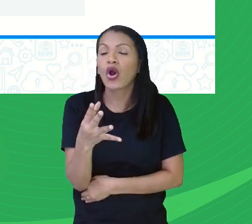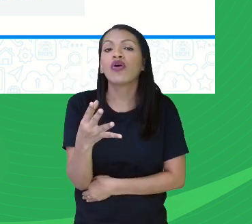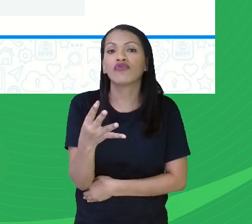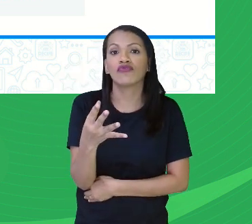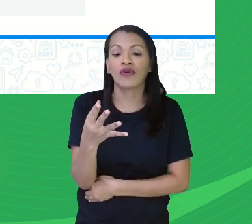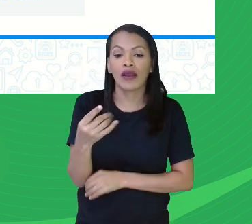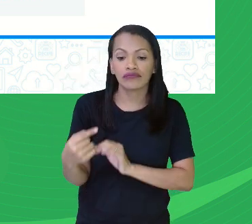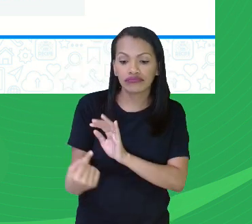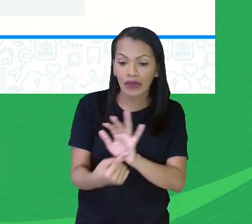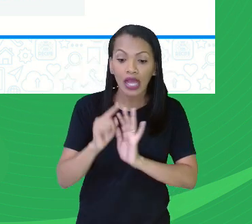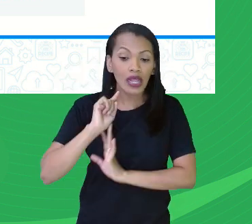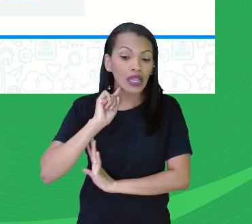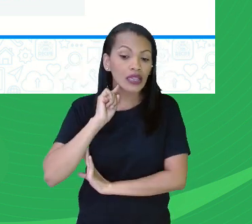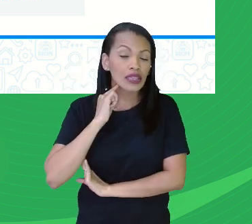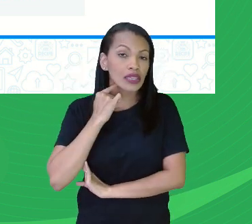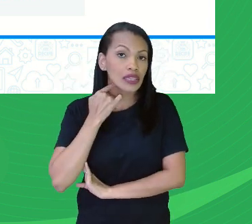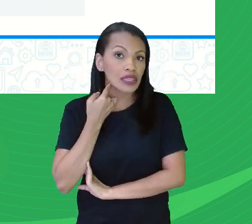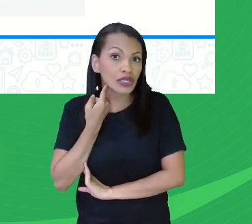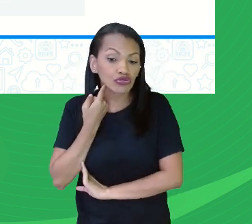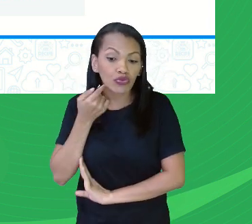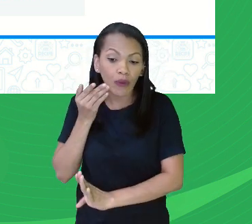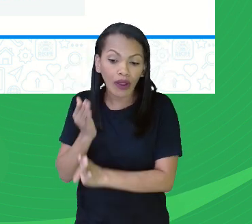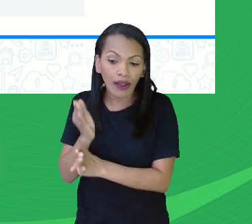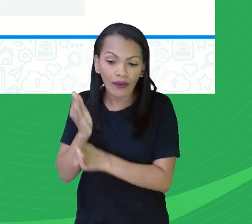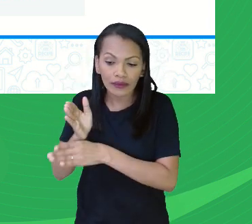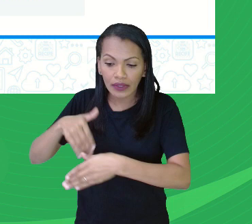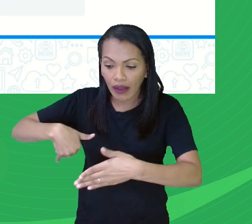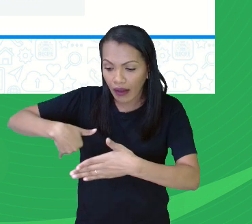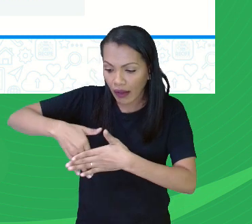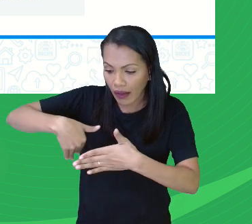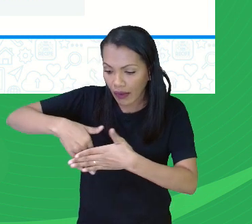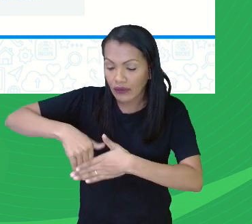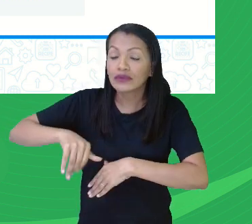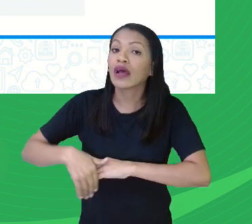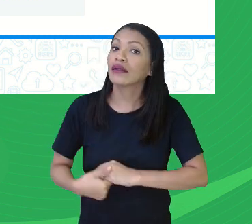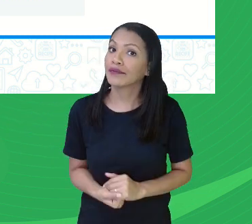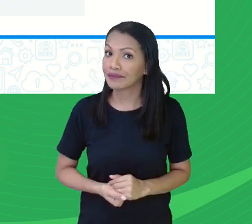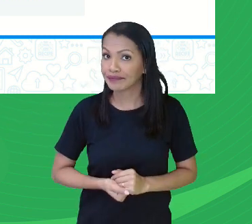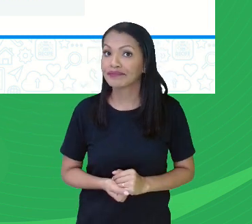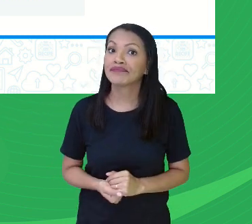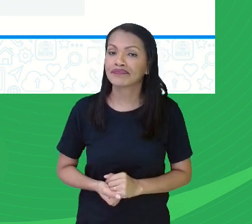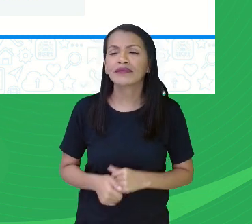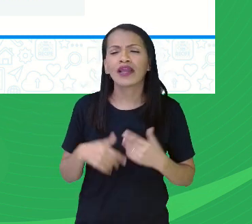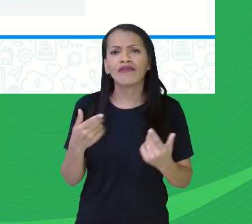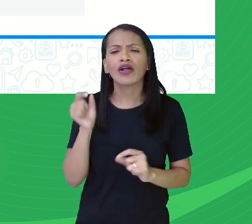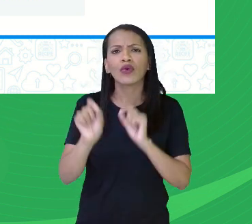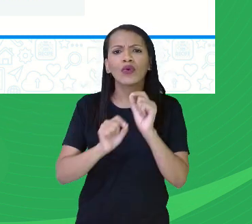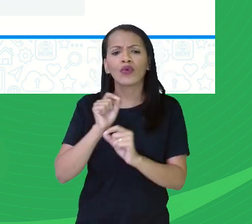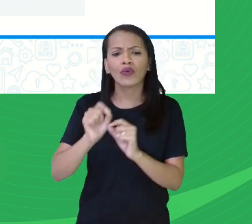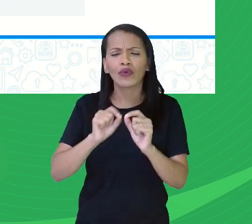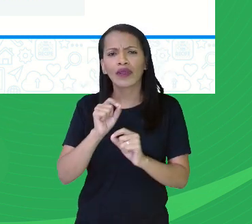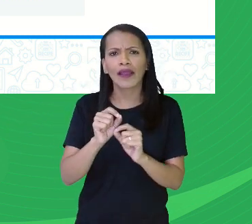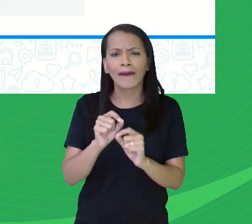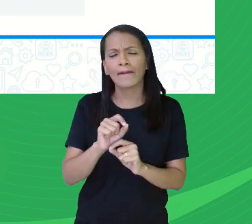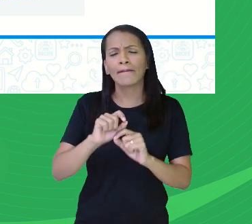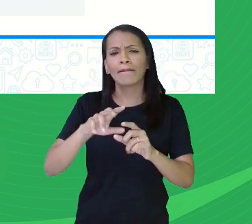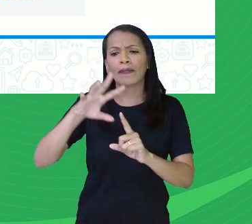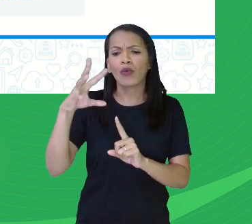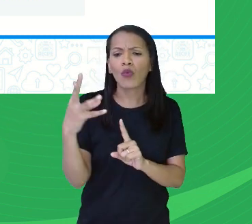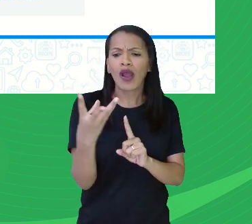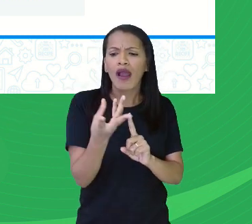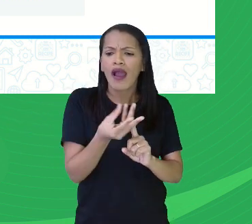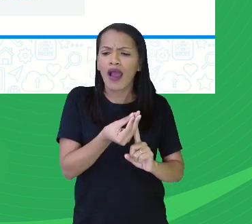lixo encontrado nas praias. O título assim é bem sugestivo, né? Fala de uma exposição de arte, mas qual